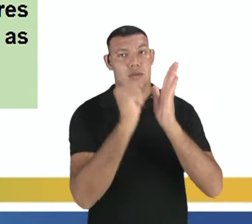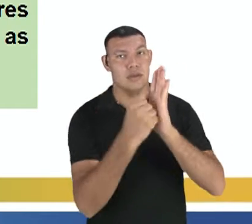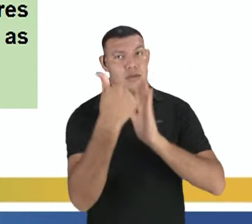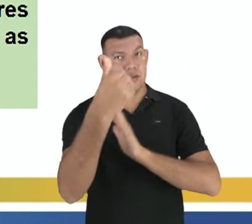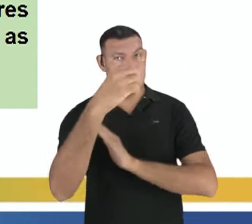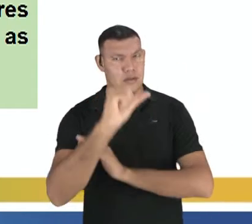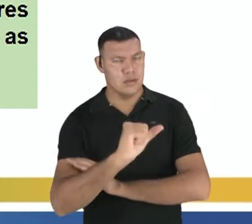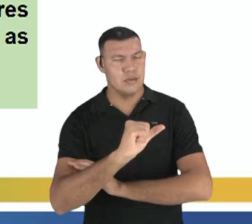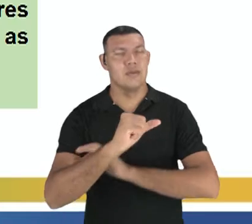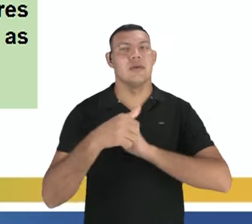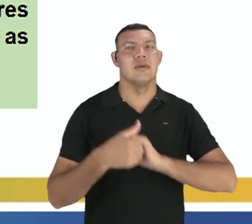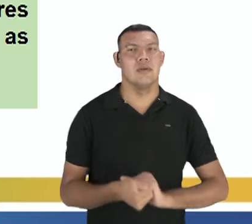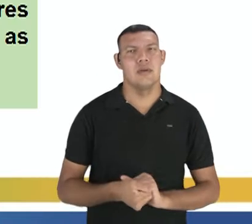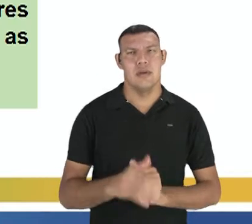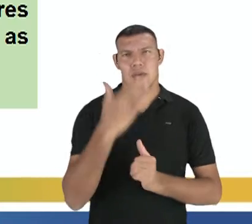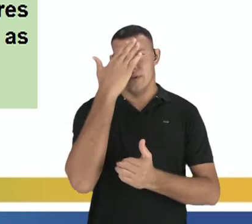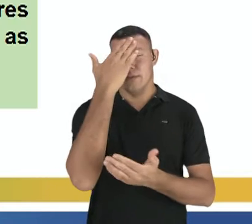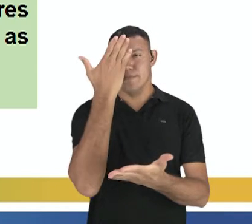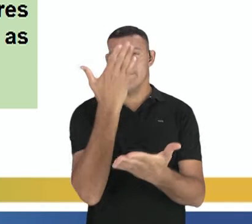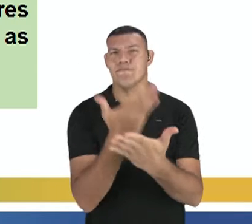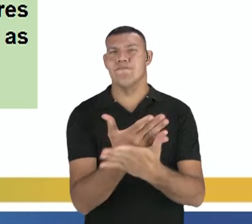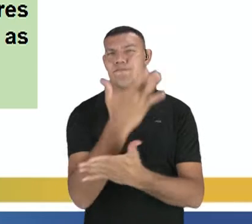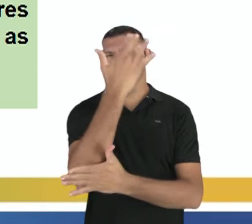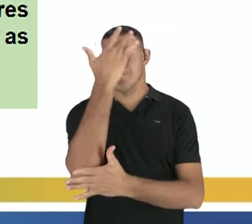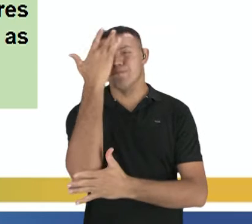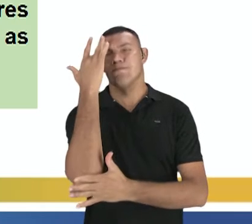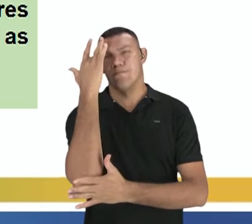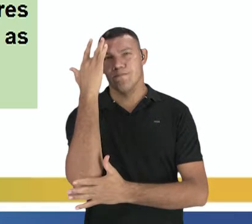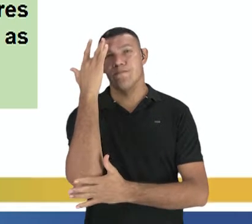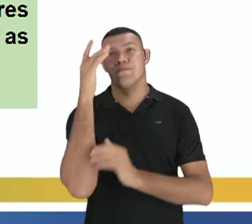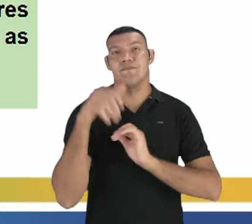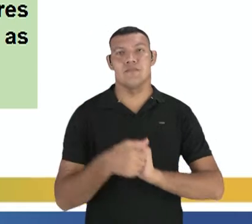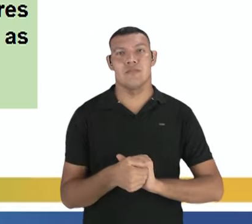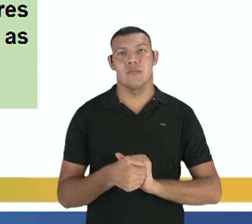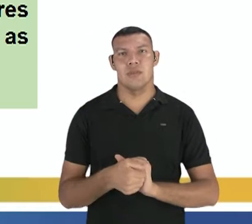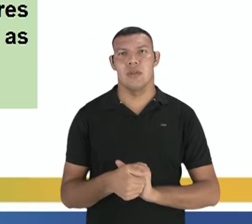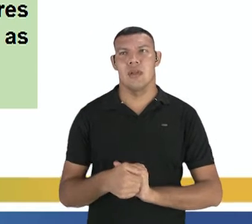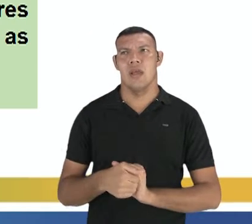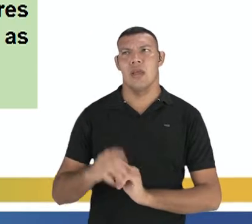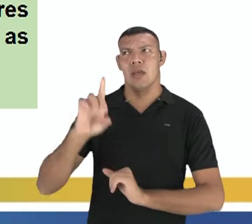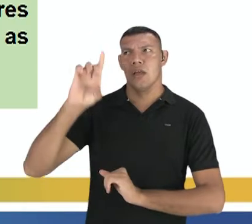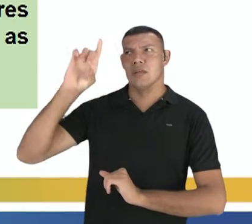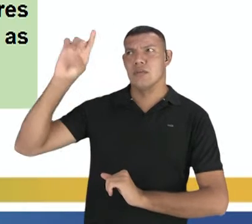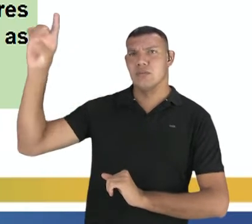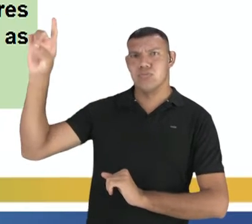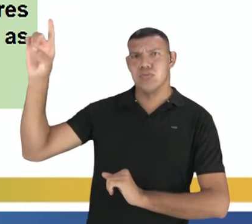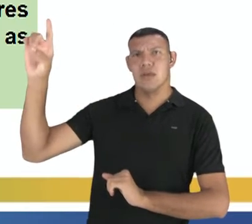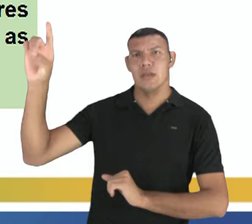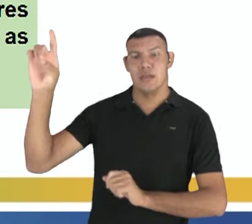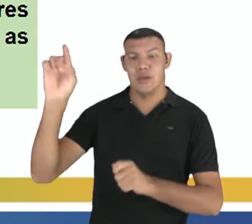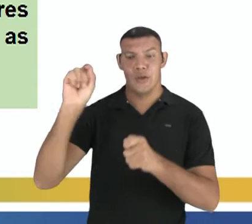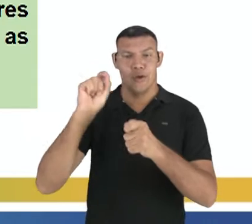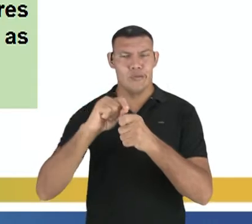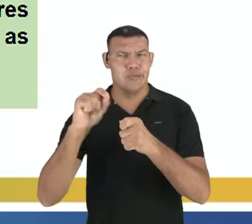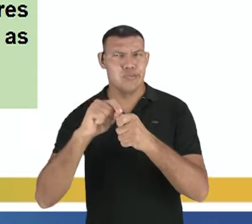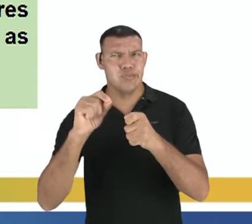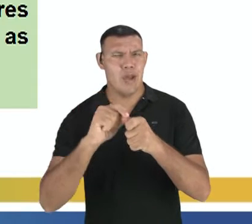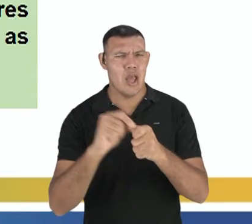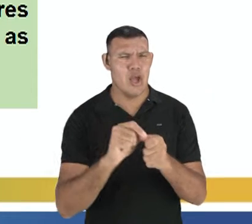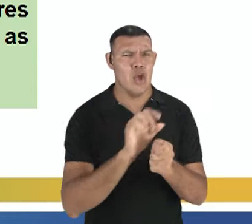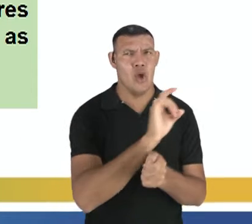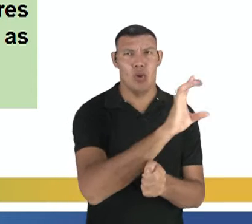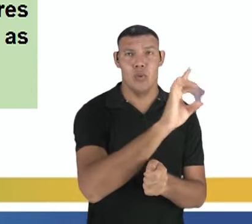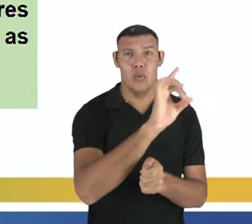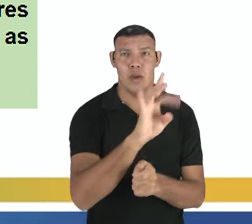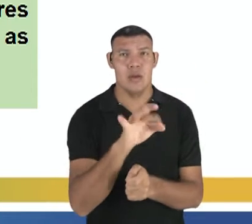não tão distante assim, as pessoas elas acreditavam que cada espécie de ser vivo havia sido criada